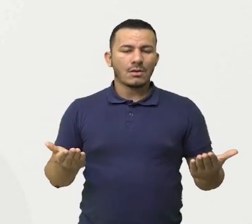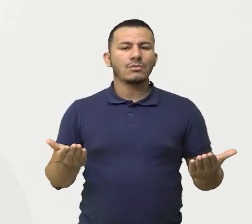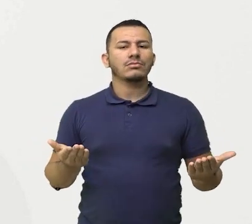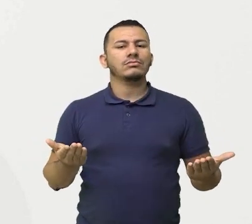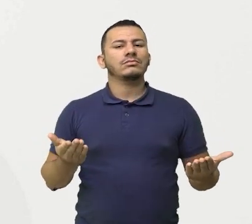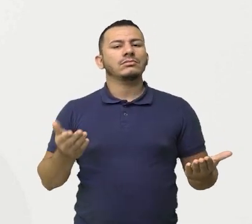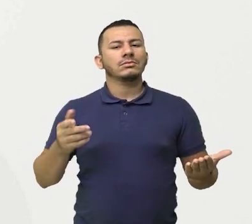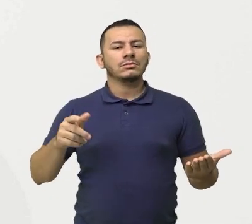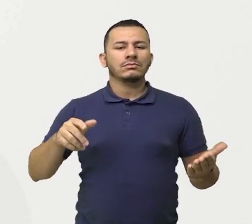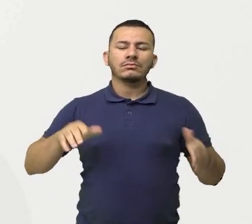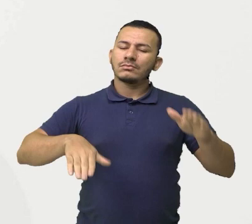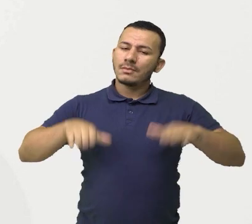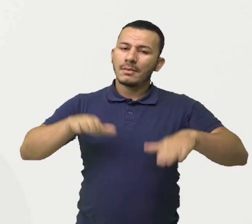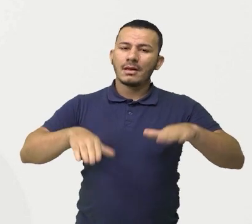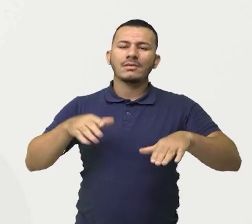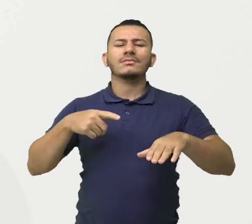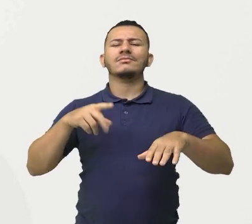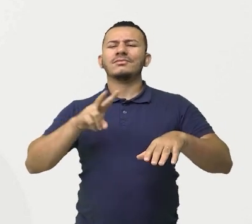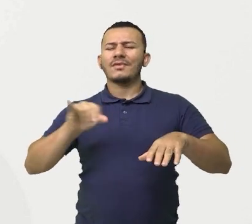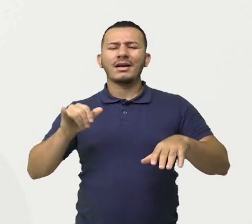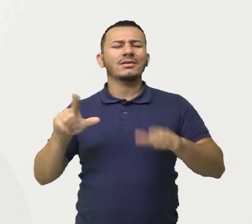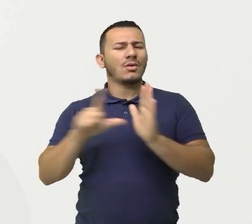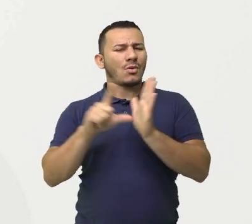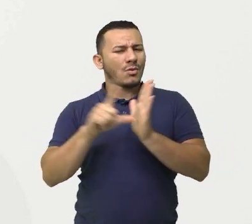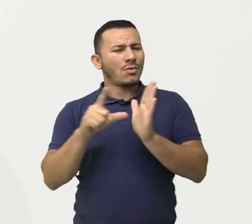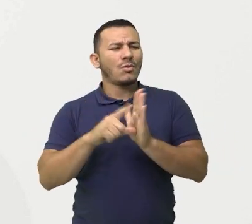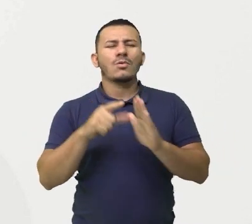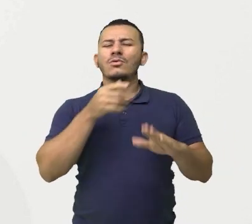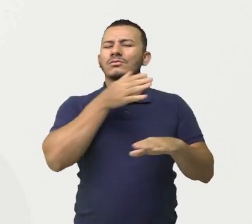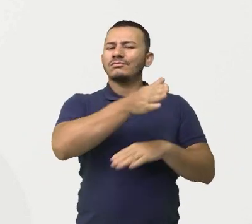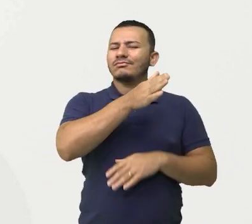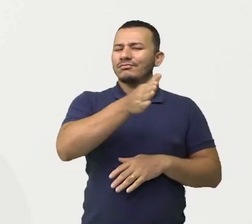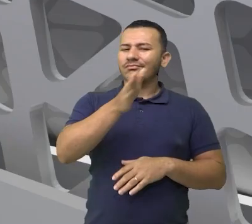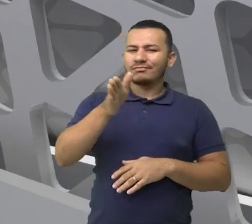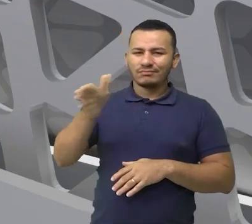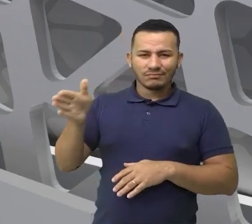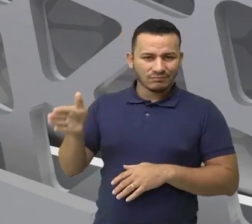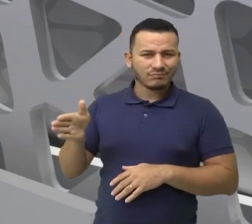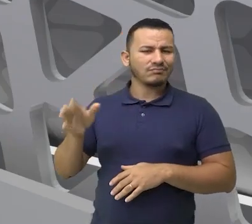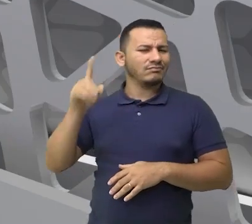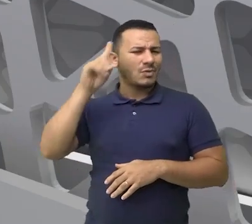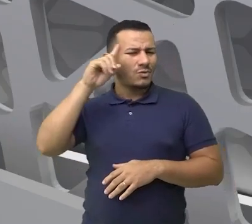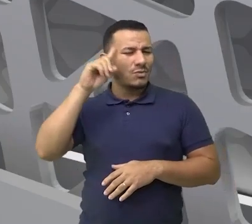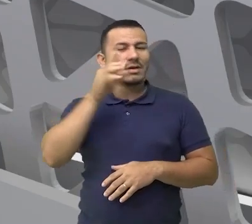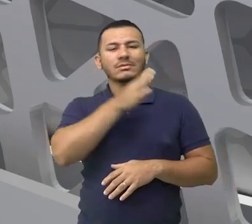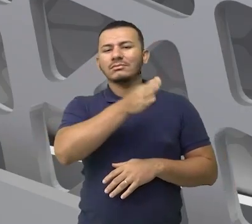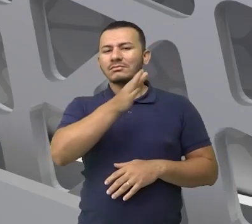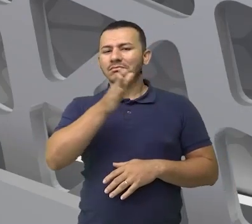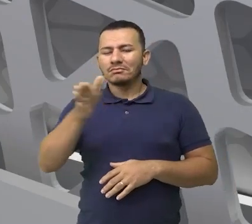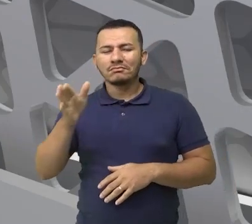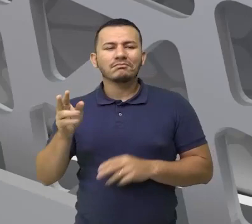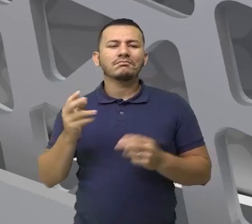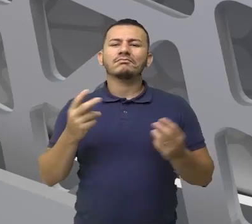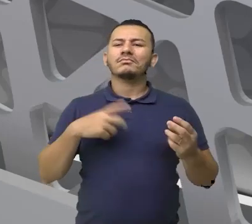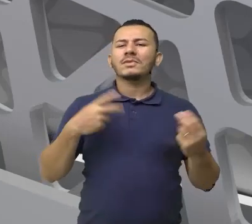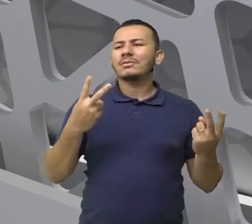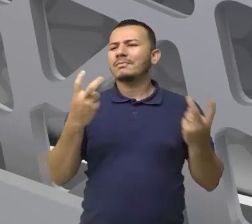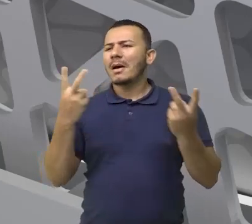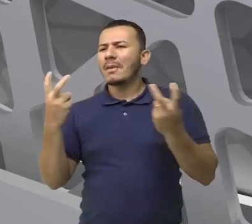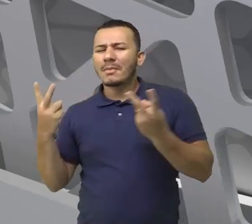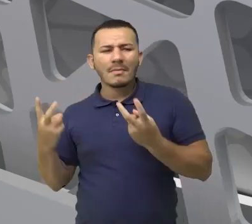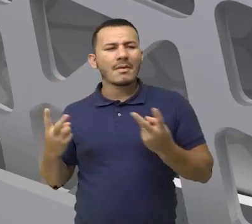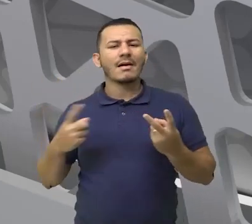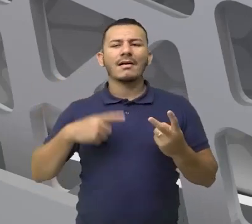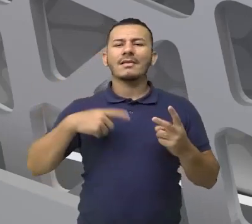vai aí no comércio, né, no dia a dia, né? Quantas vezes a gente não vê aí as plaquinhas